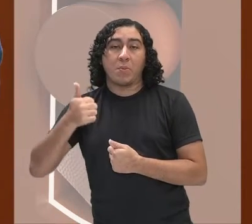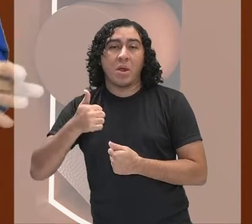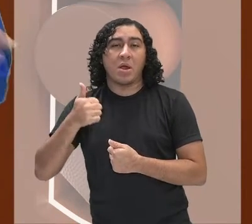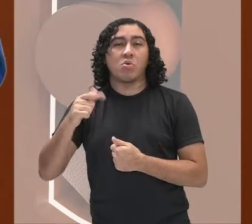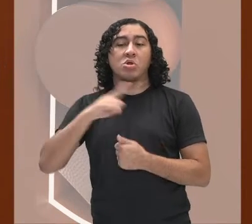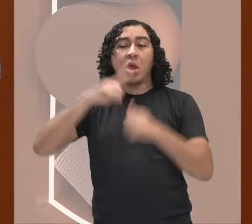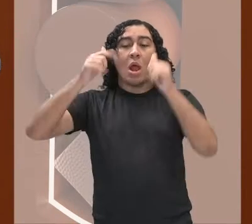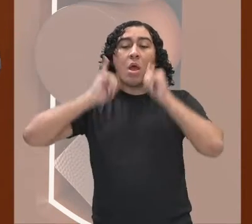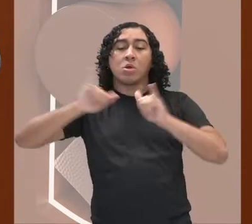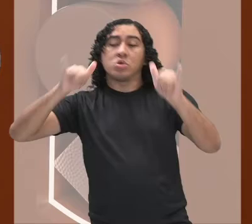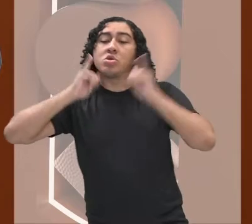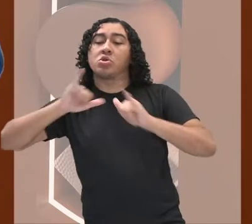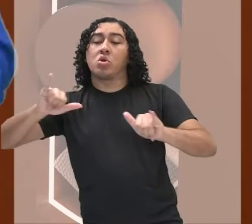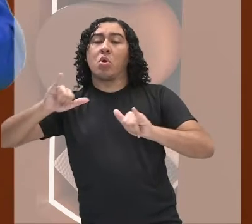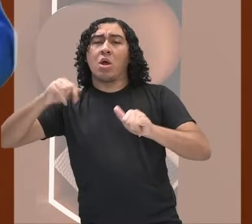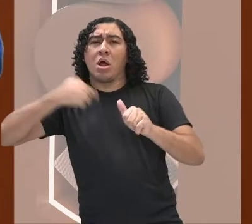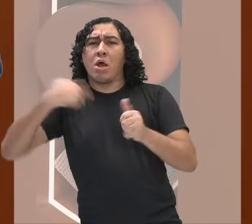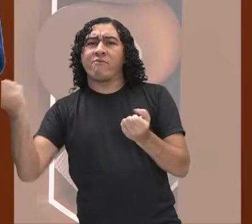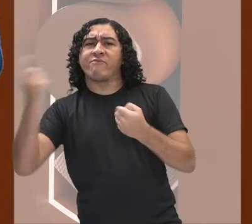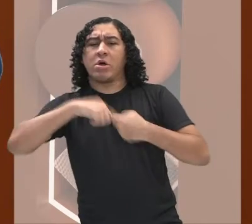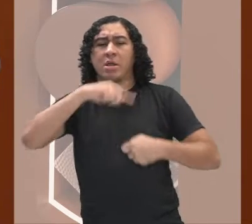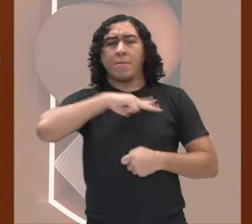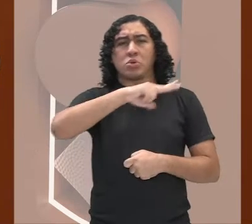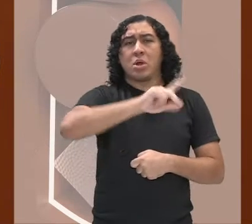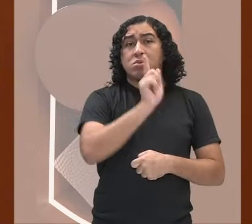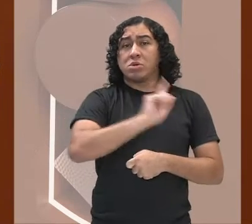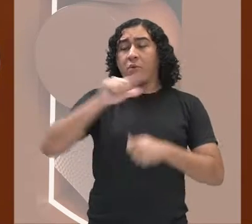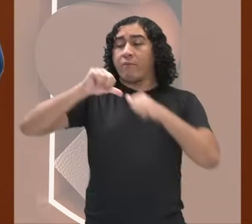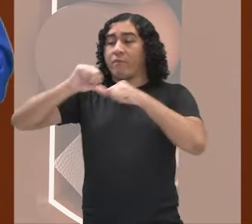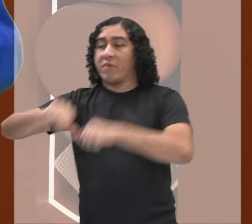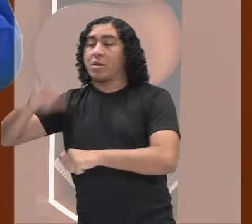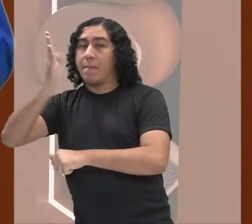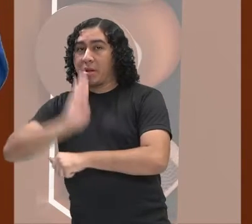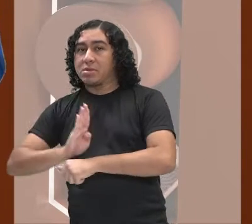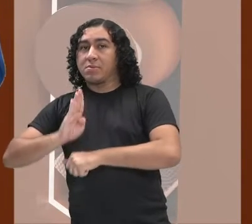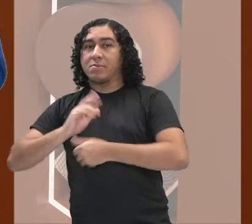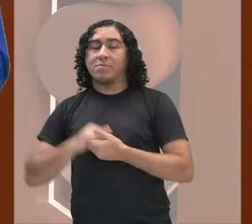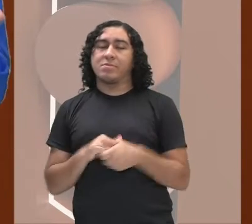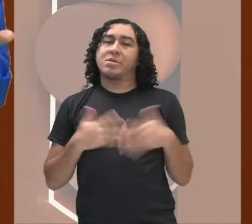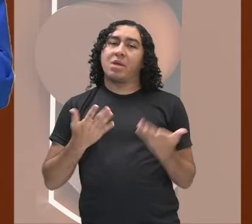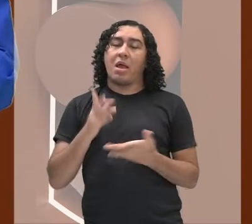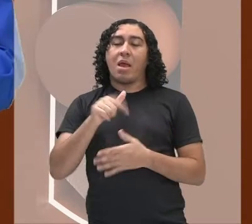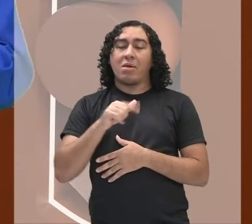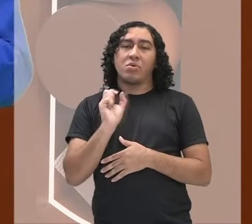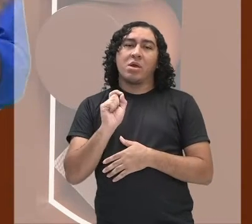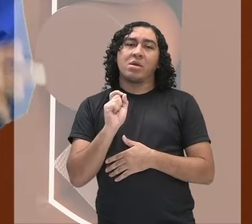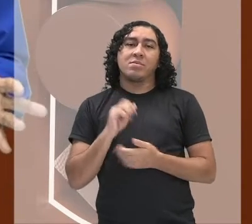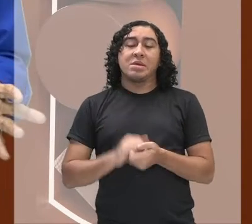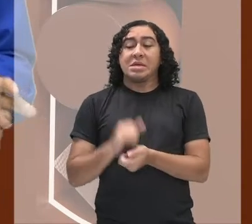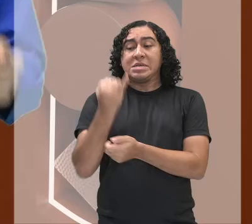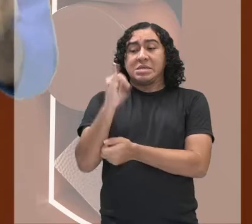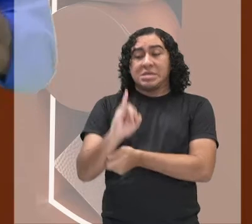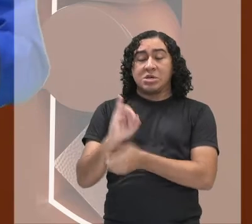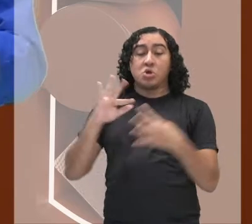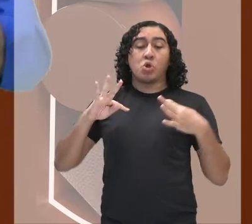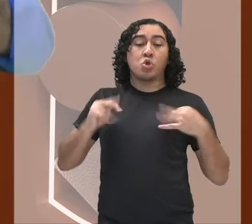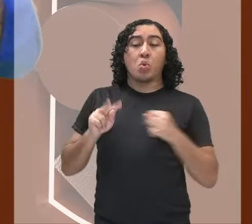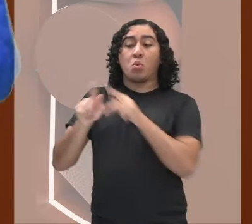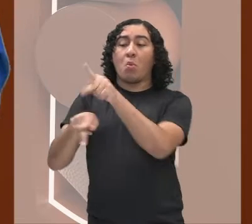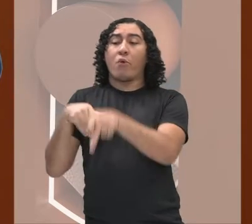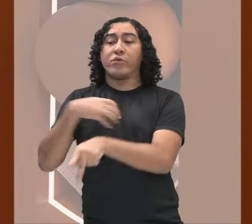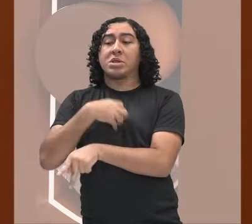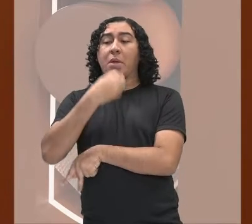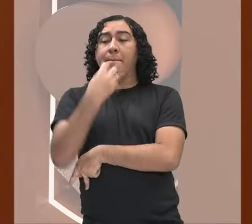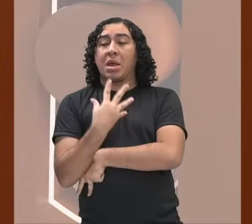que não voltaria a Portugal, que ele ficaria no Brasil, né? Então, se for para o bem de todos e geral da nação, diga ao povo